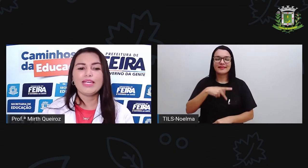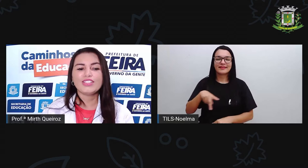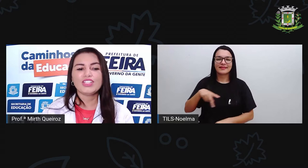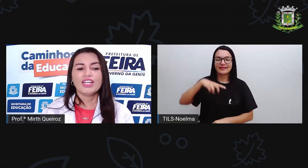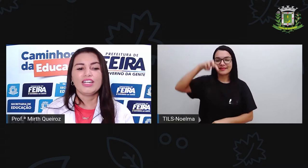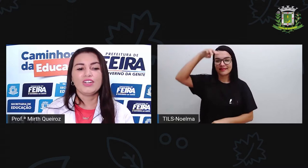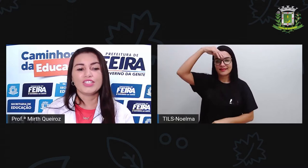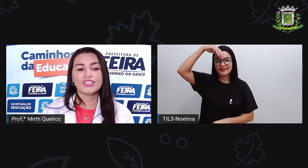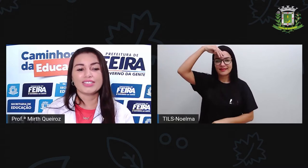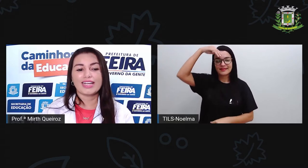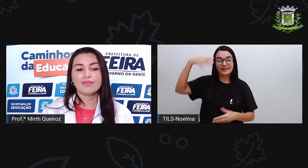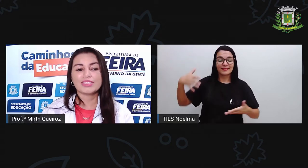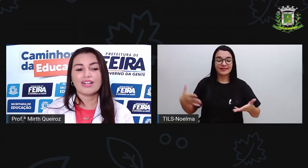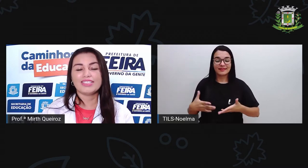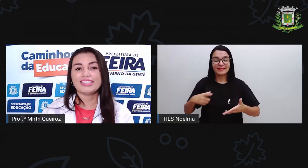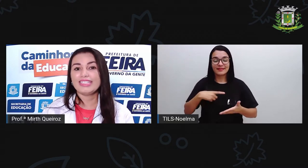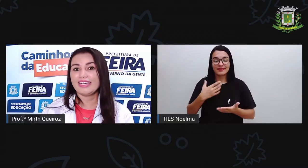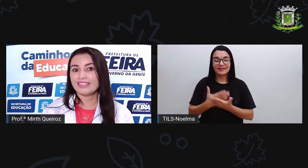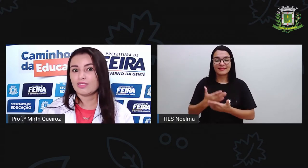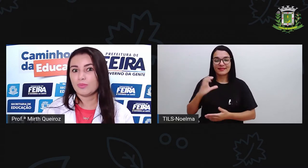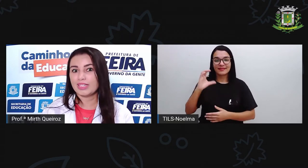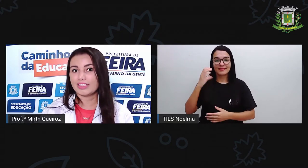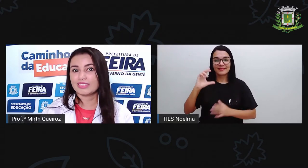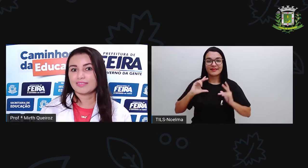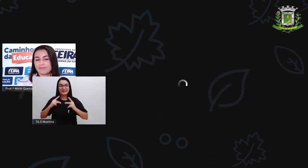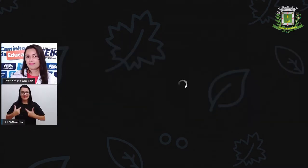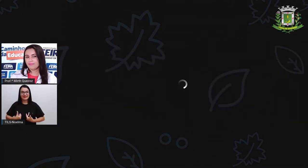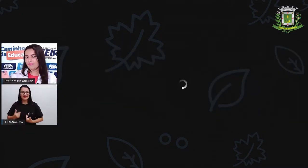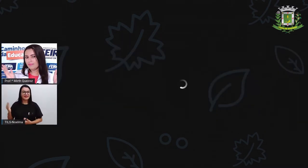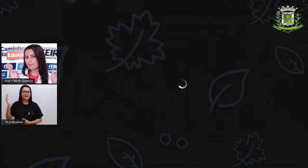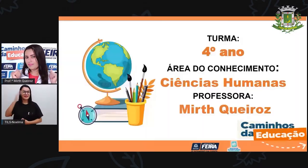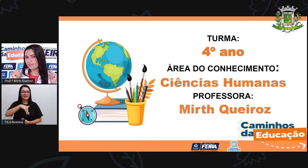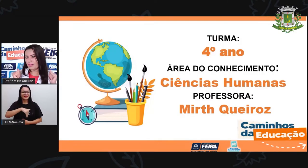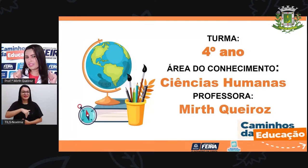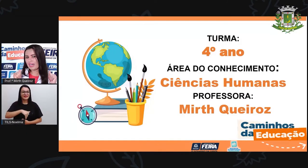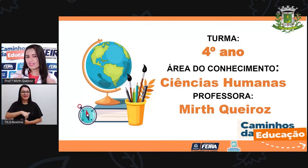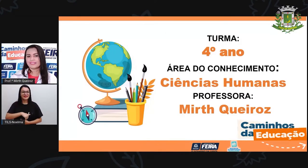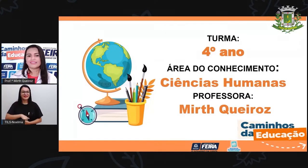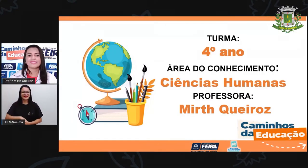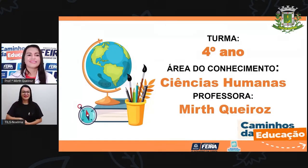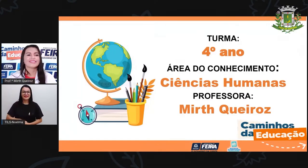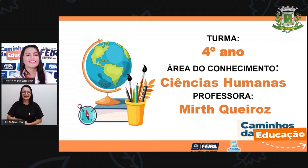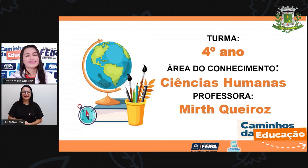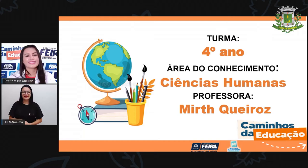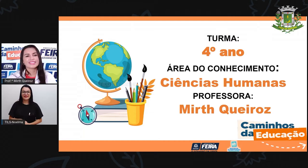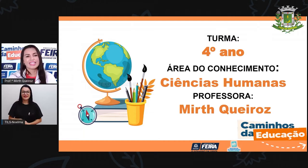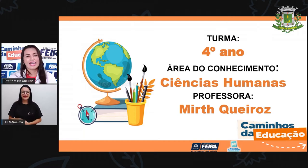professora Mirth e hoje nós teremos aula de Ciências Humanas. Vamos à aula?